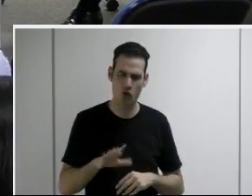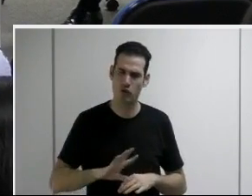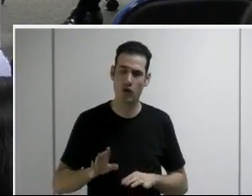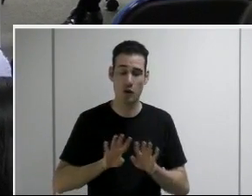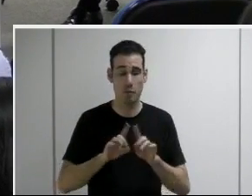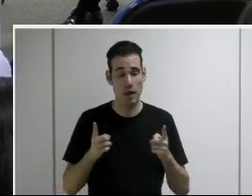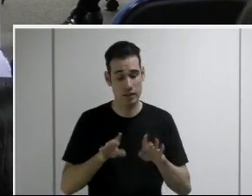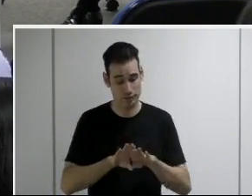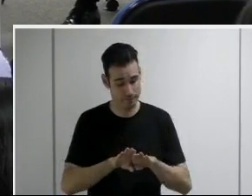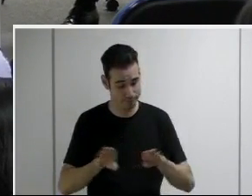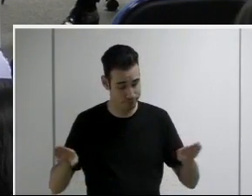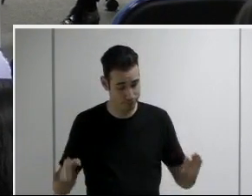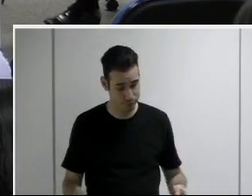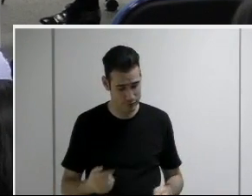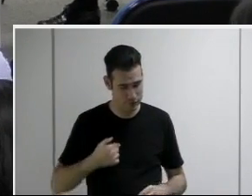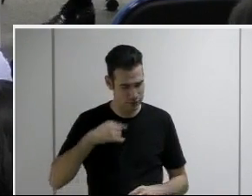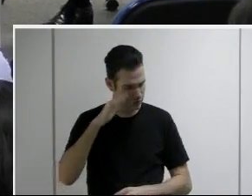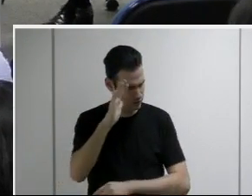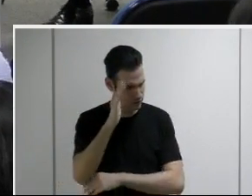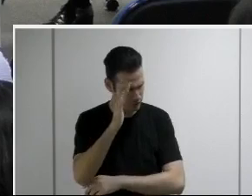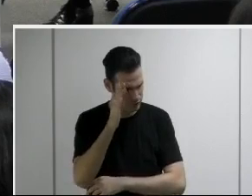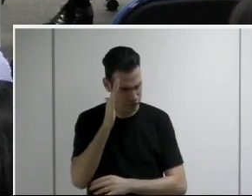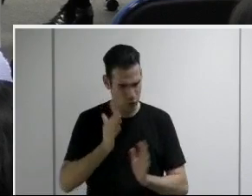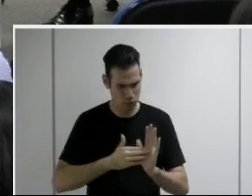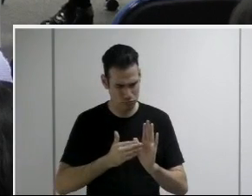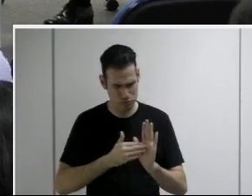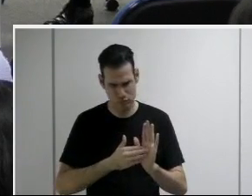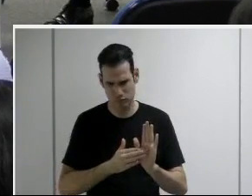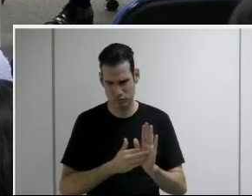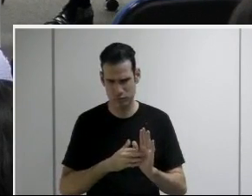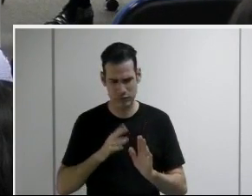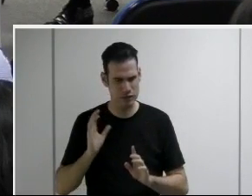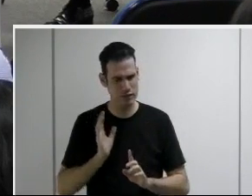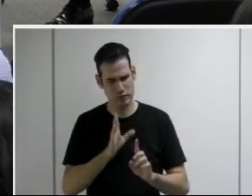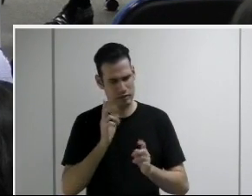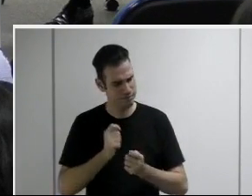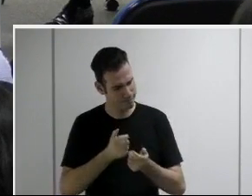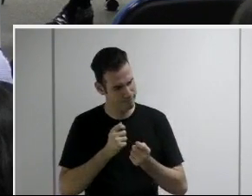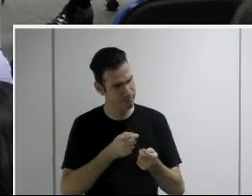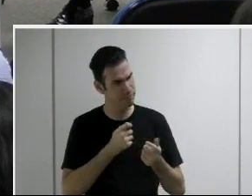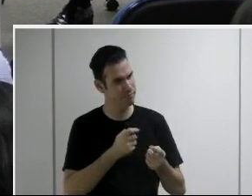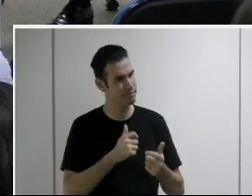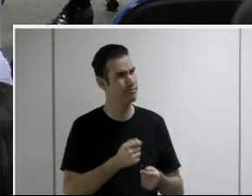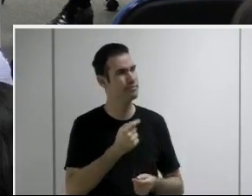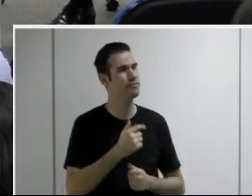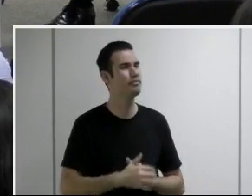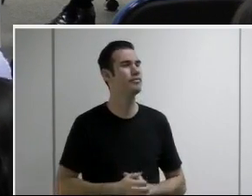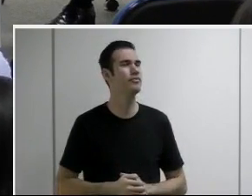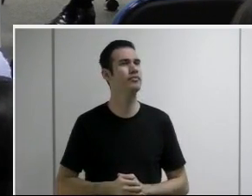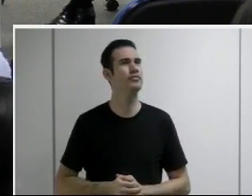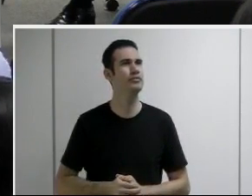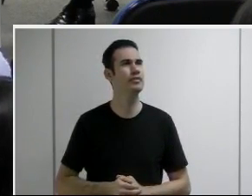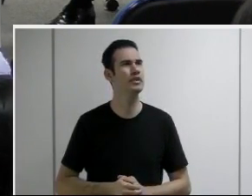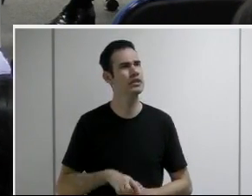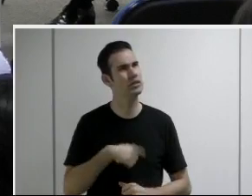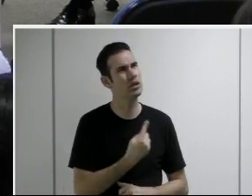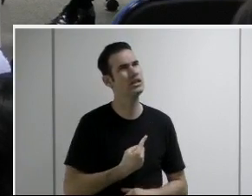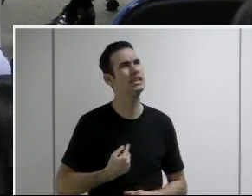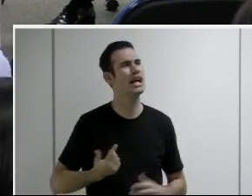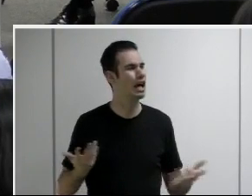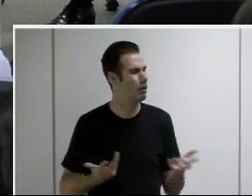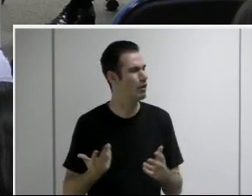mesa. Em termos da provocação do próprio título deste painel, chegou a hora da gente ter uma lei de proteção